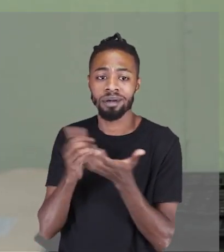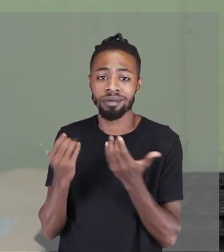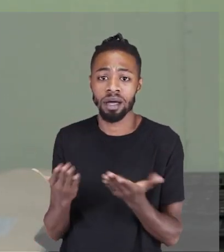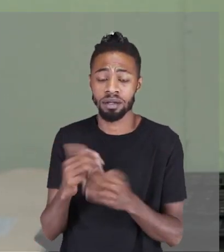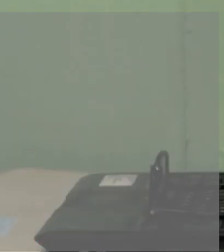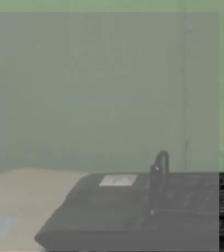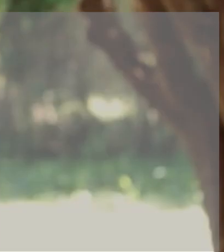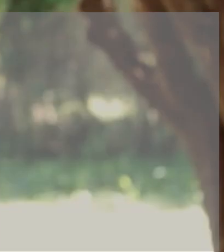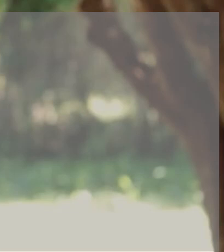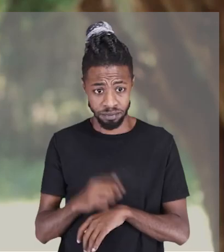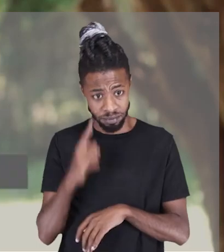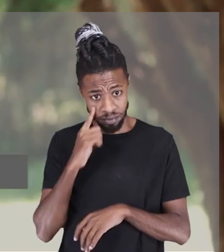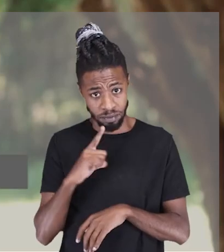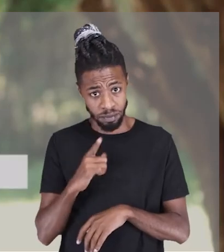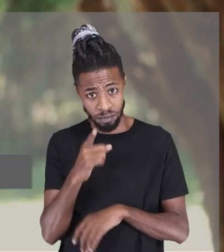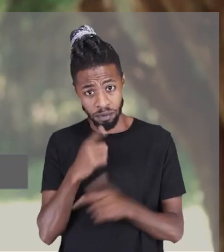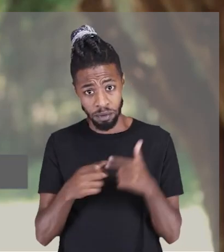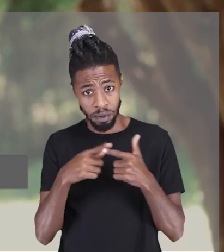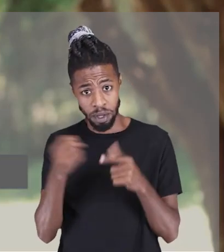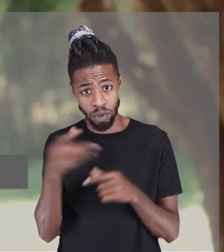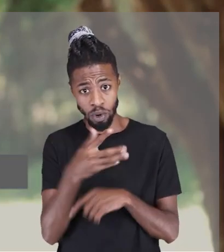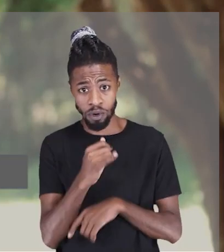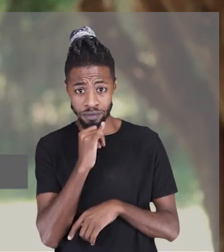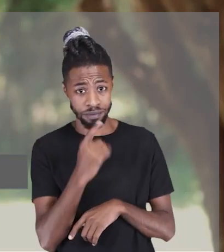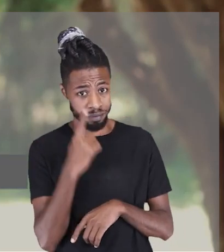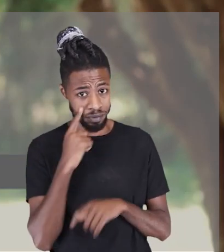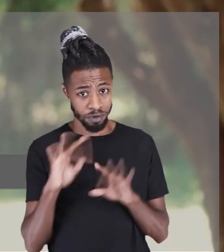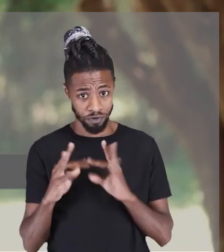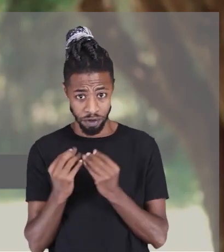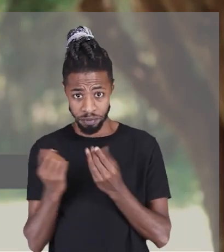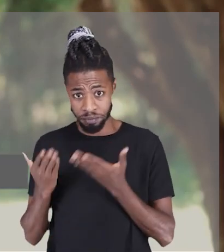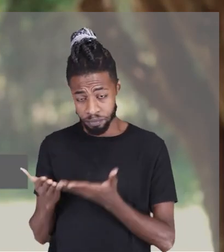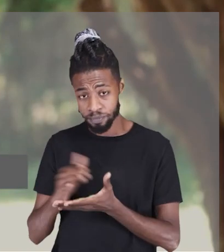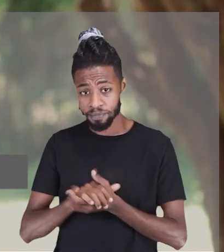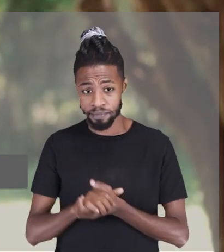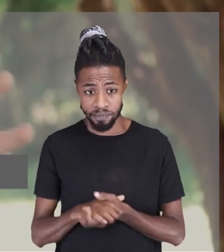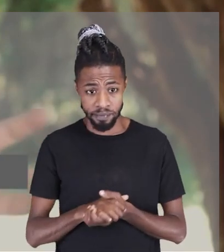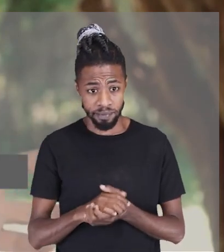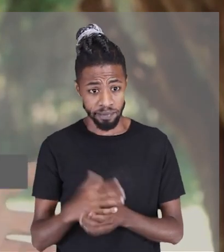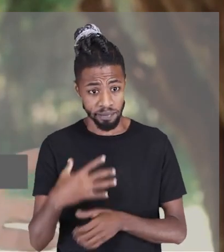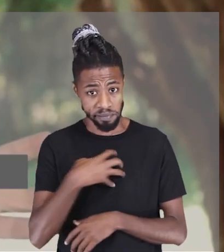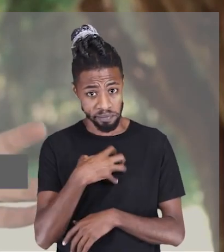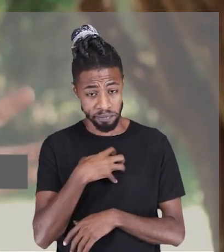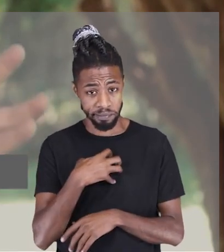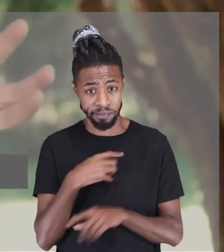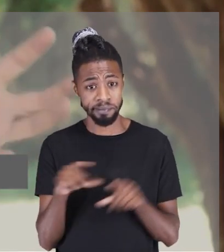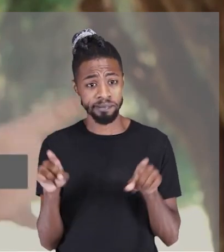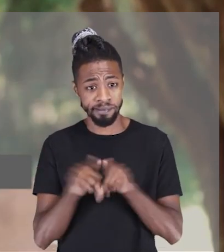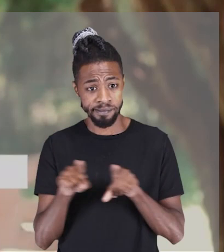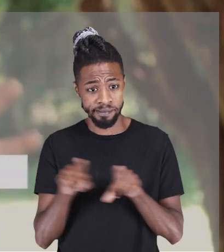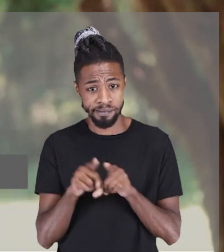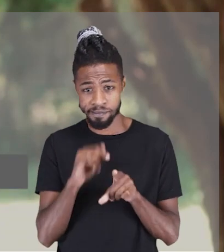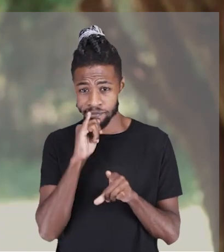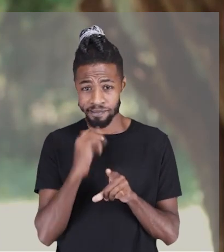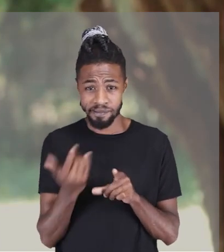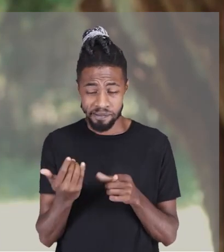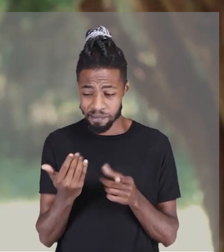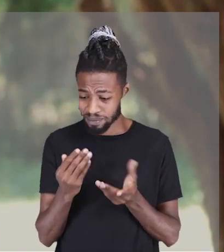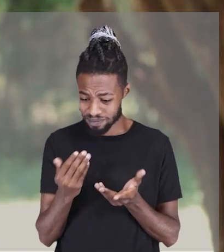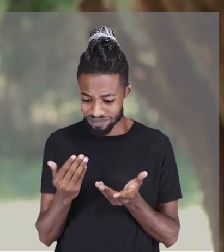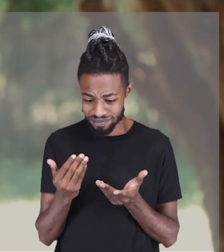família? É uma situação nova, né? As famílias, por um lado, se sentem